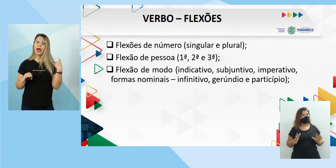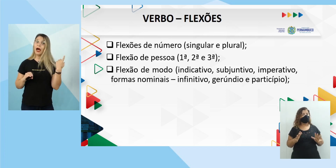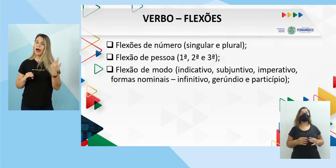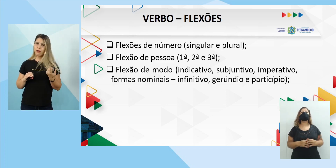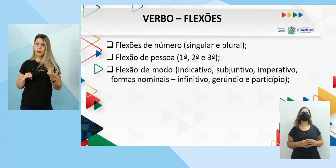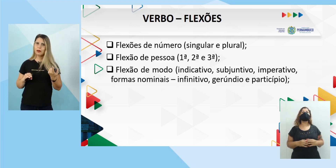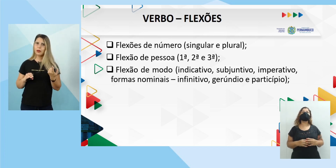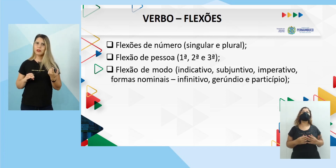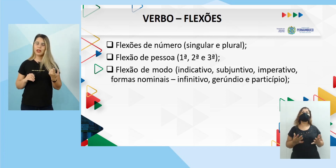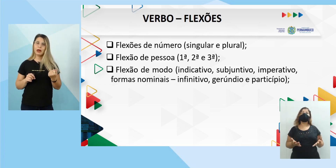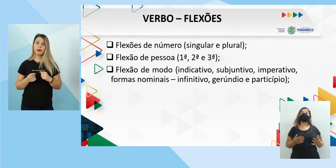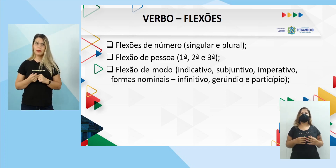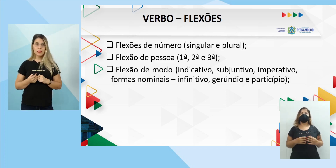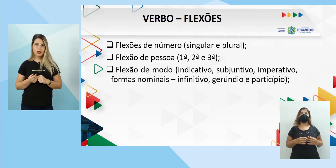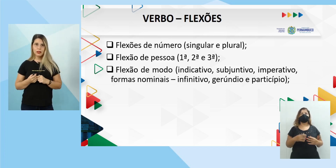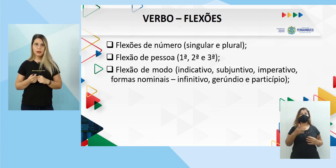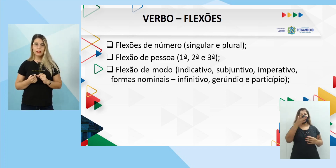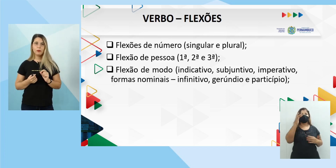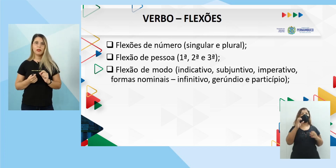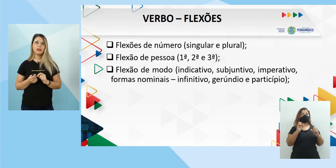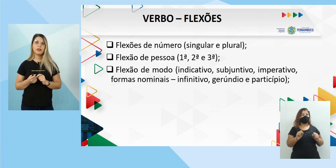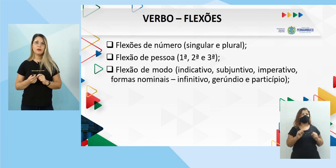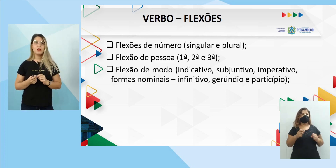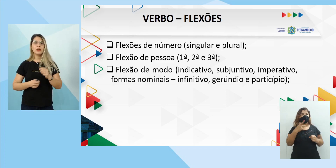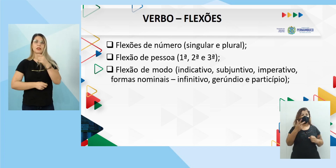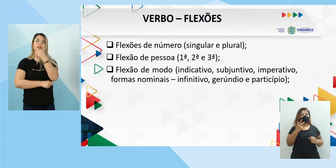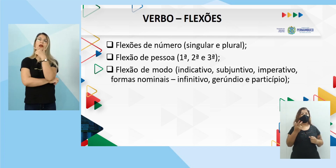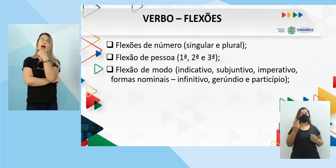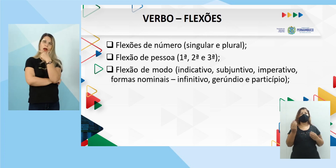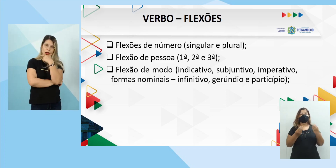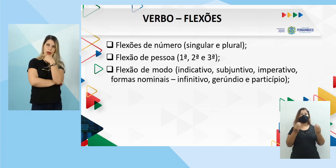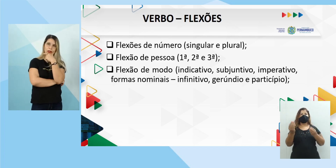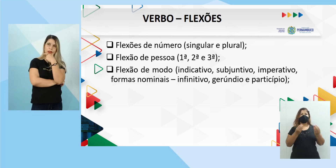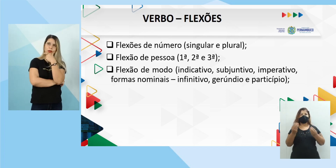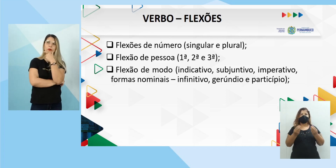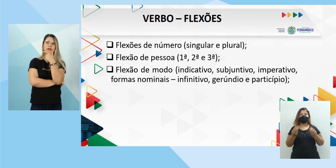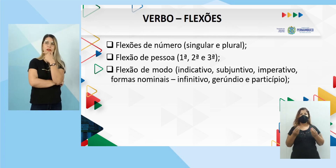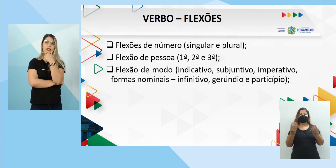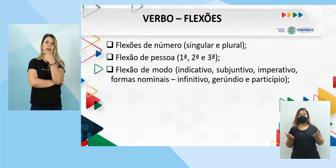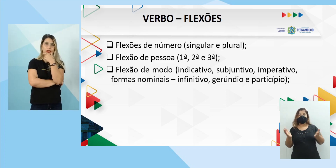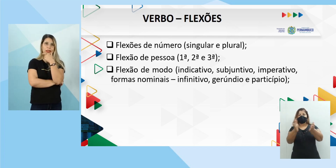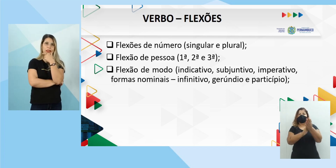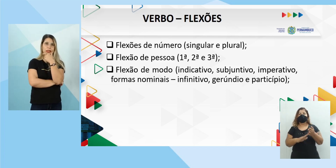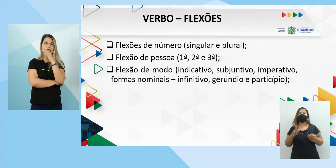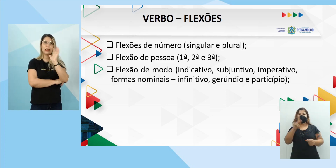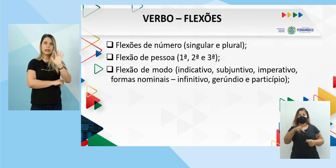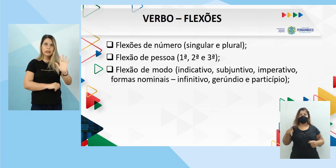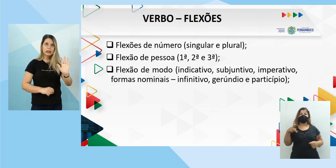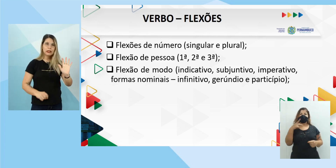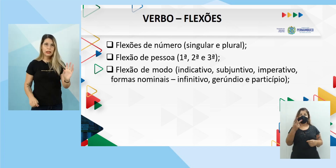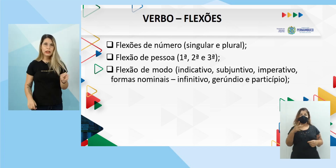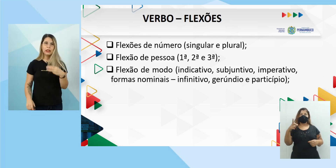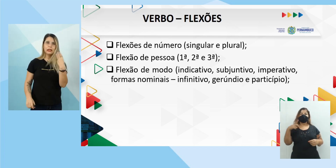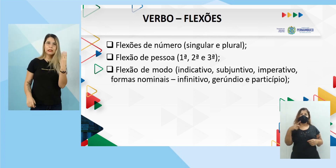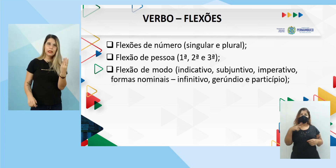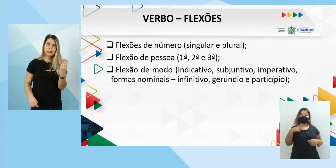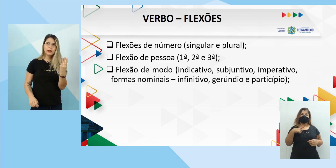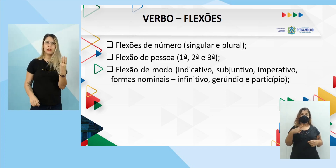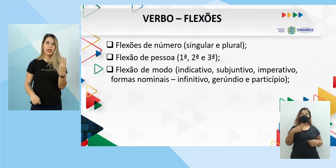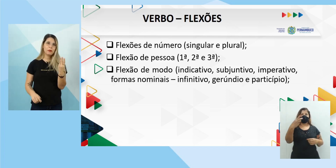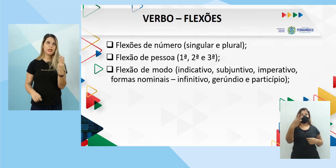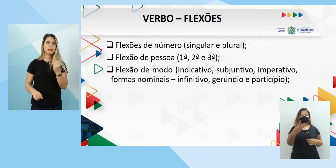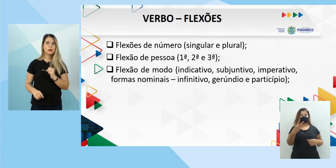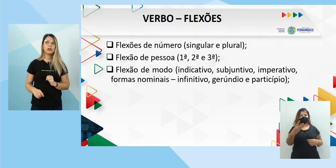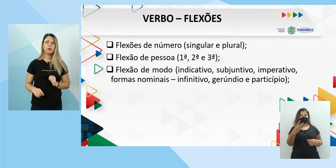pegadinhas. Alguém pode chegar para vocês e pode dizer o seguinte: a professora disse que existem